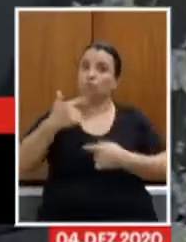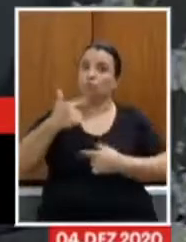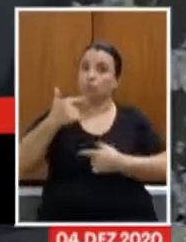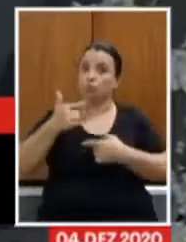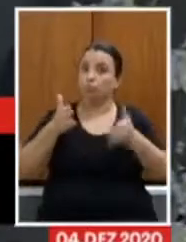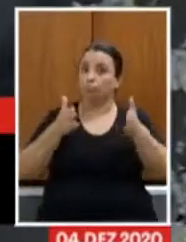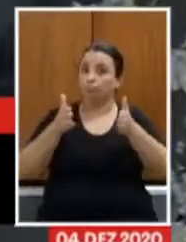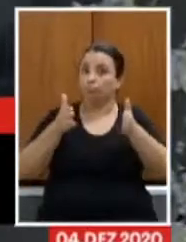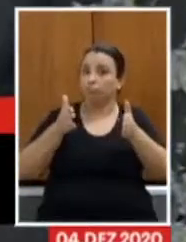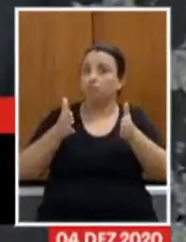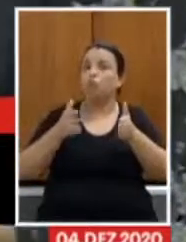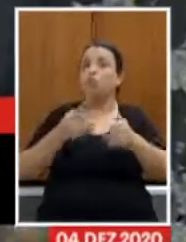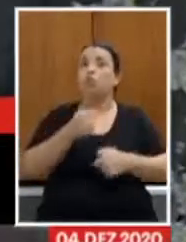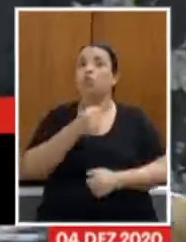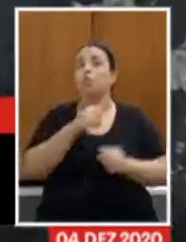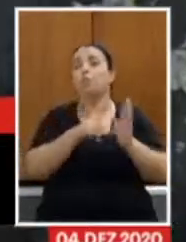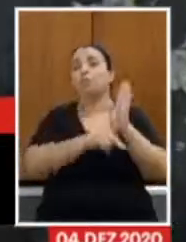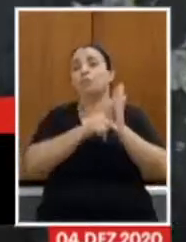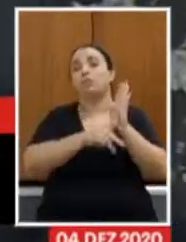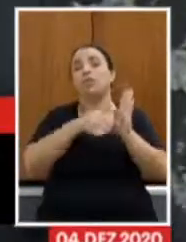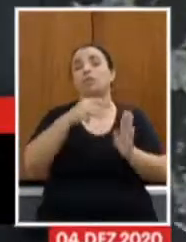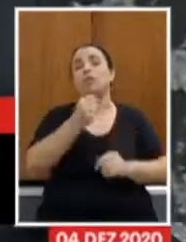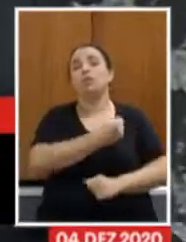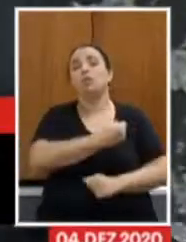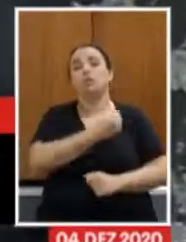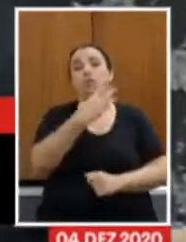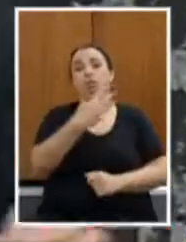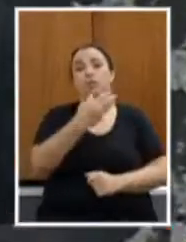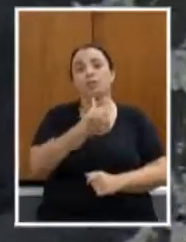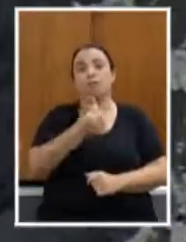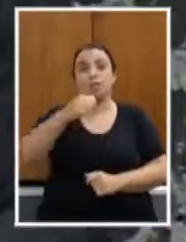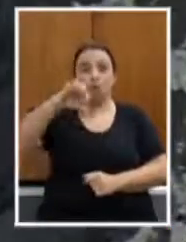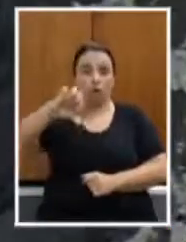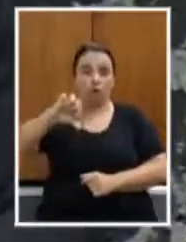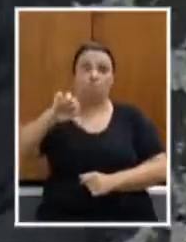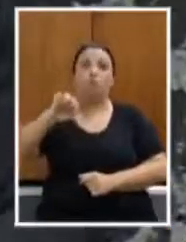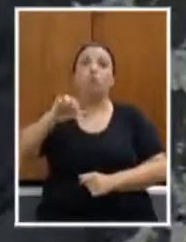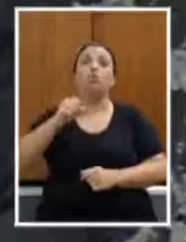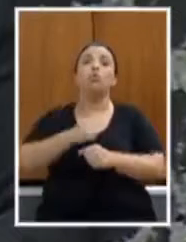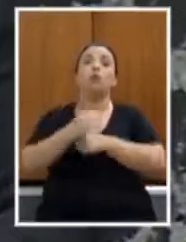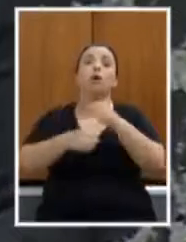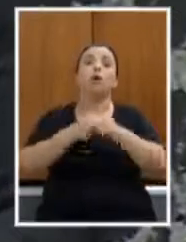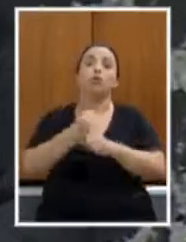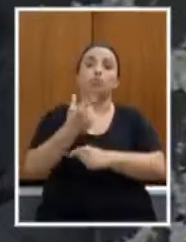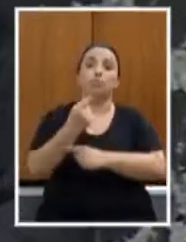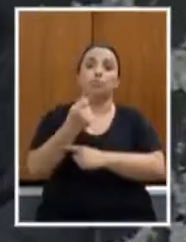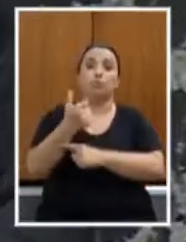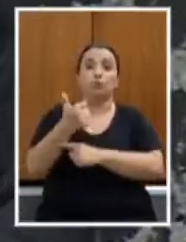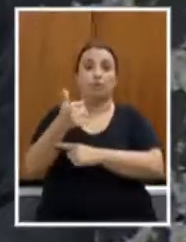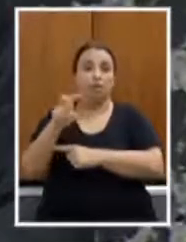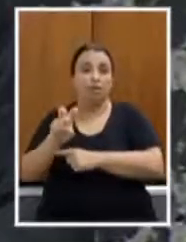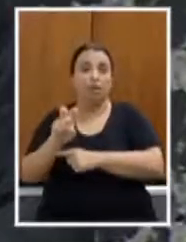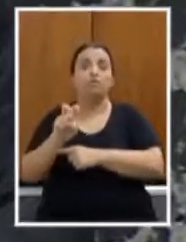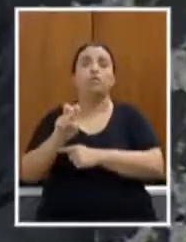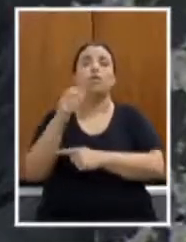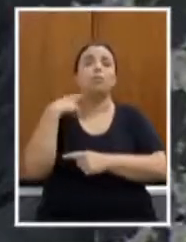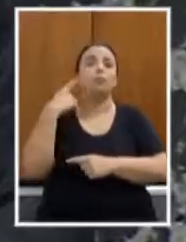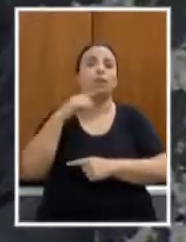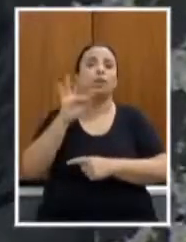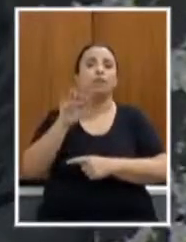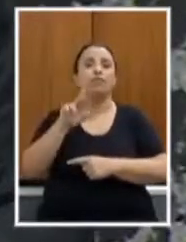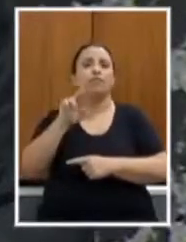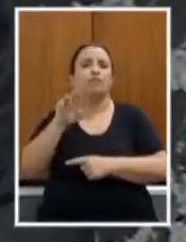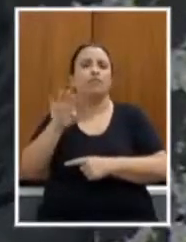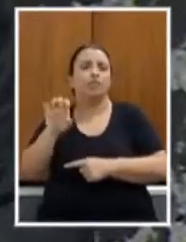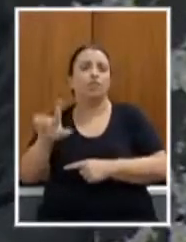número 369 de 2015, do deputado Fred Costa, que autoriza o Poder Executivo a doar ao município